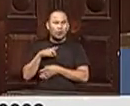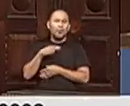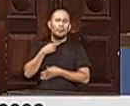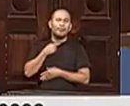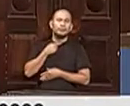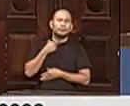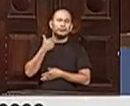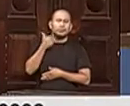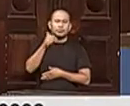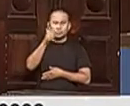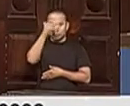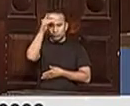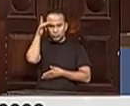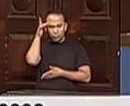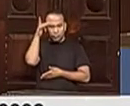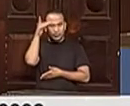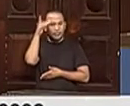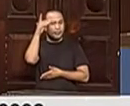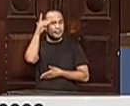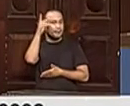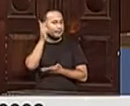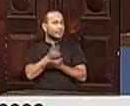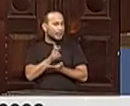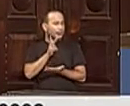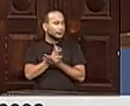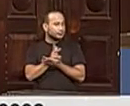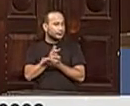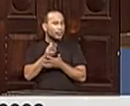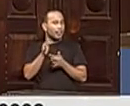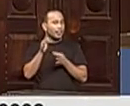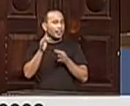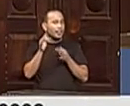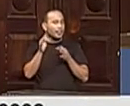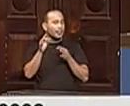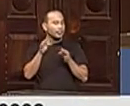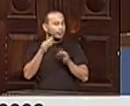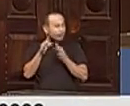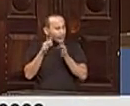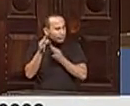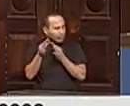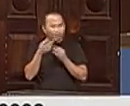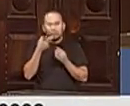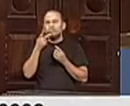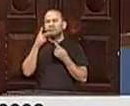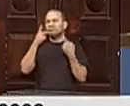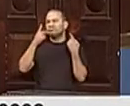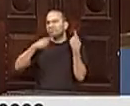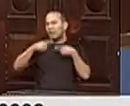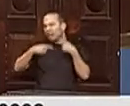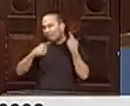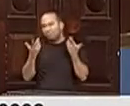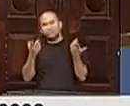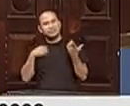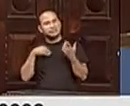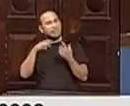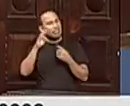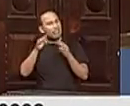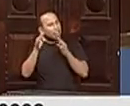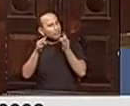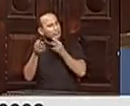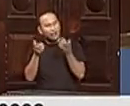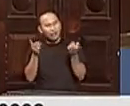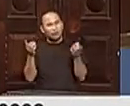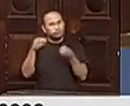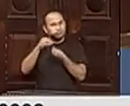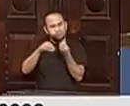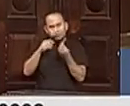membro destes, técnico. E eu não estou entrando aqui no debate se o técnico é político, se o político é técnico, não vou nem entrar